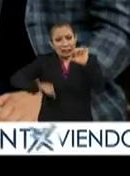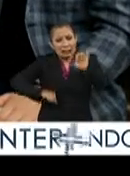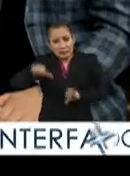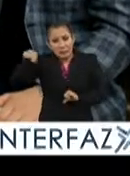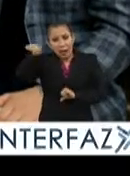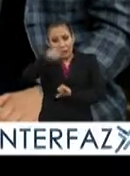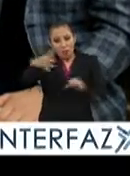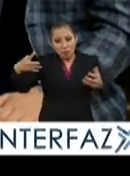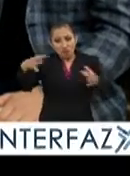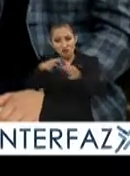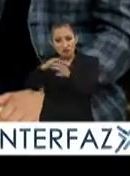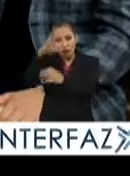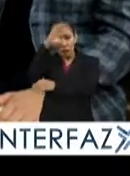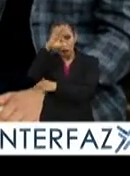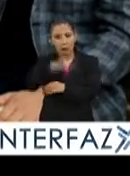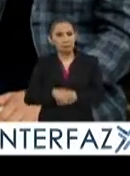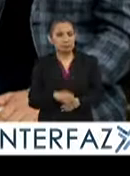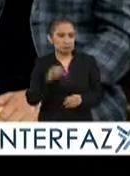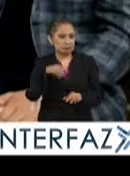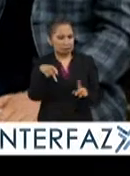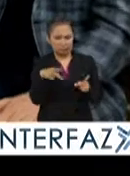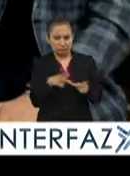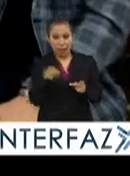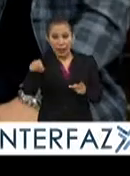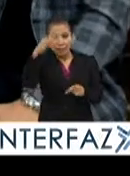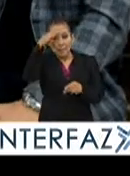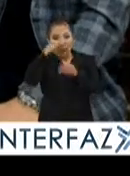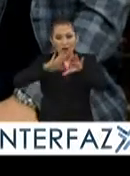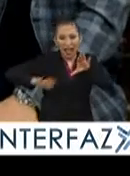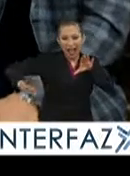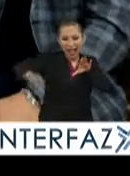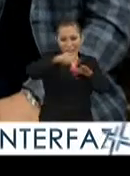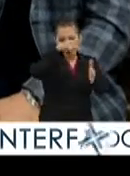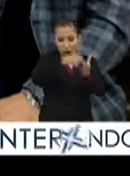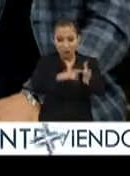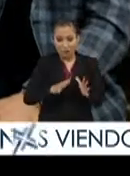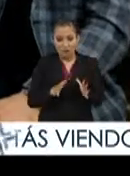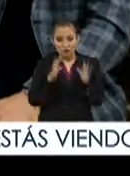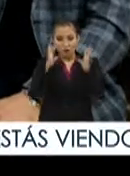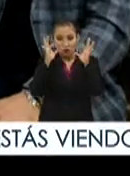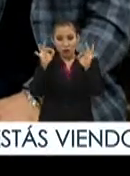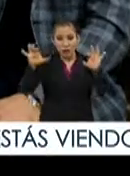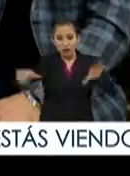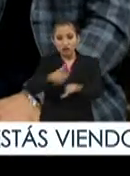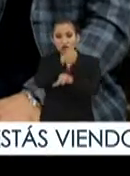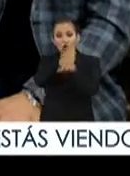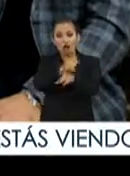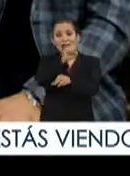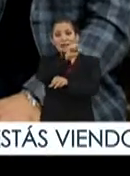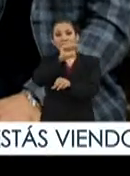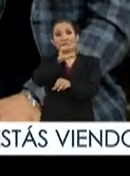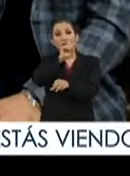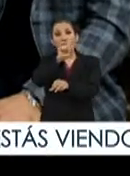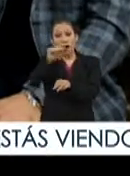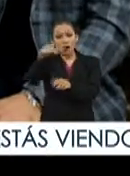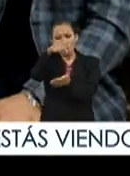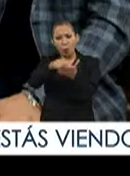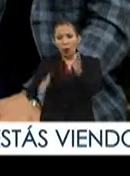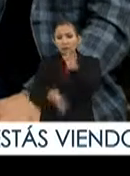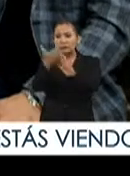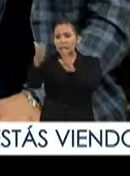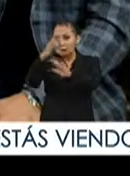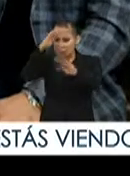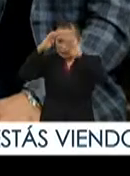precisamente cohesionarnos como cultura. Exato. O Memorial da América Latina é uma fundação mantida pelo governo de São Paulo, um espaço que foi